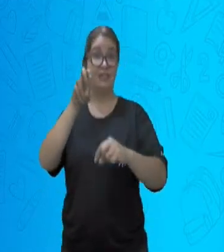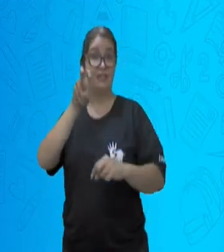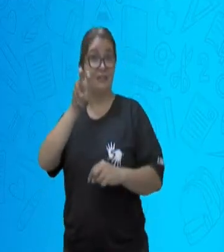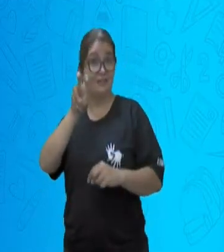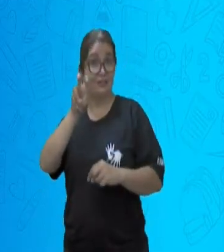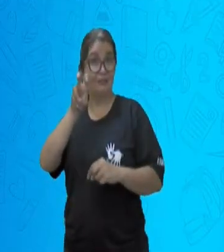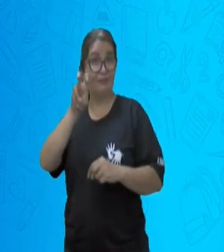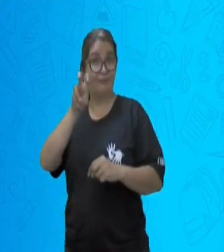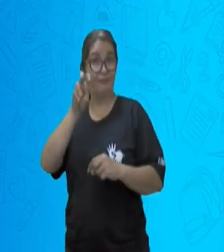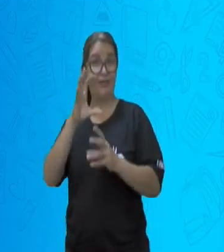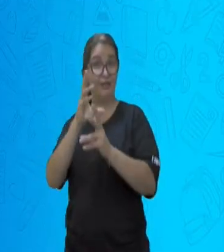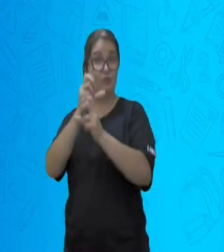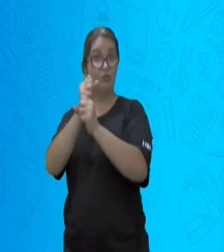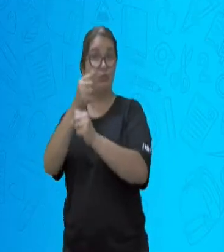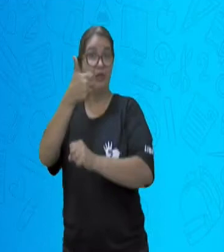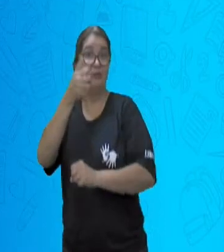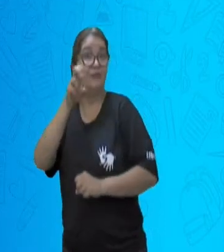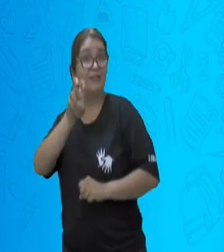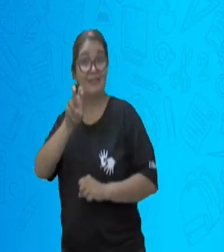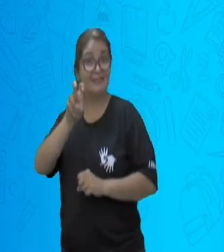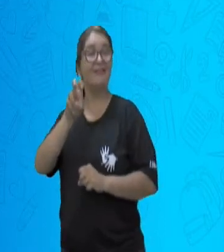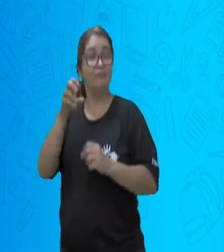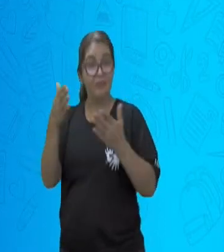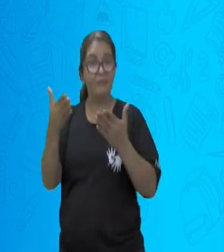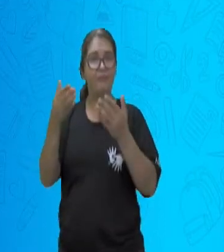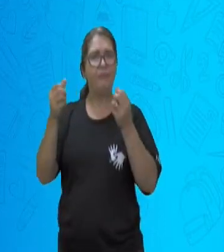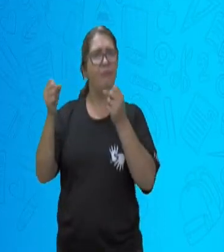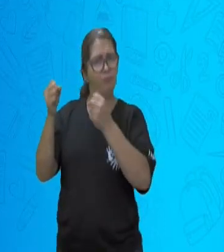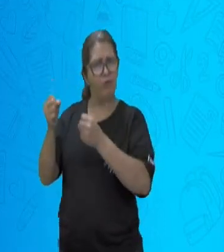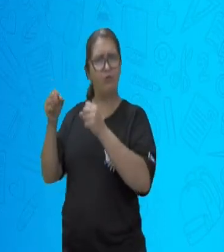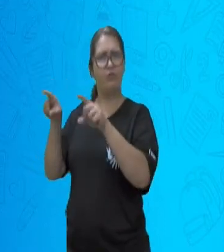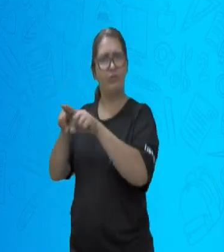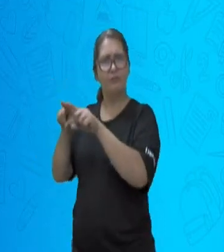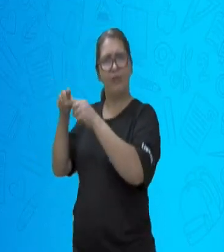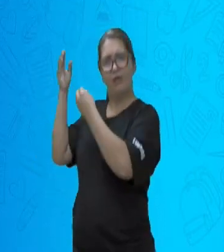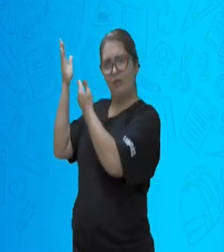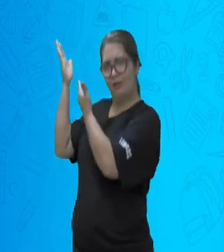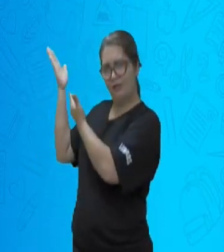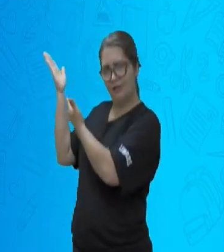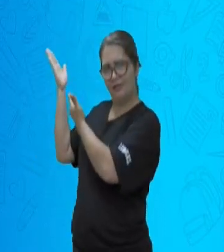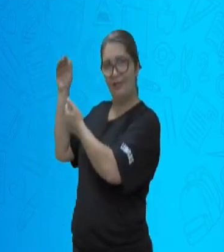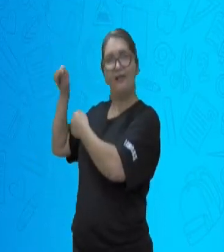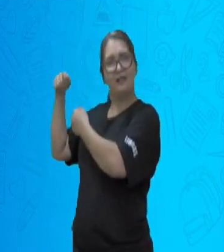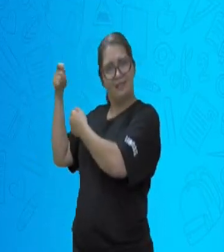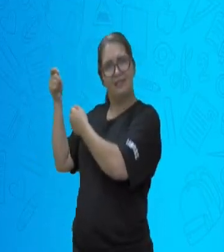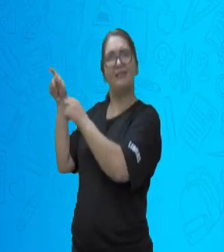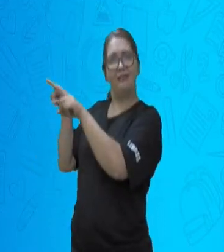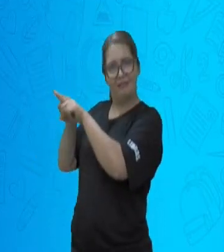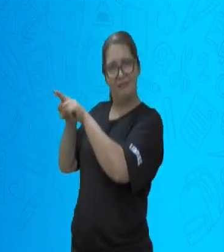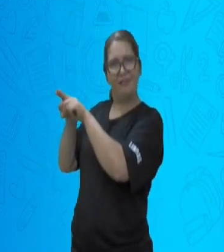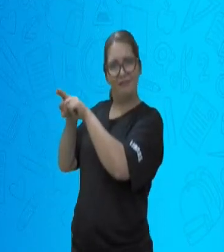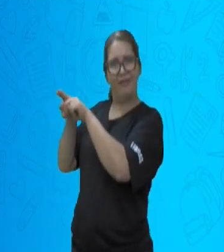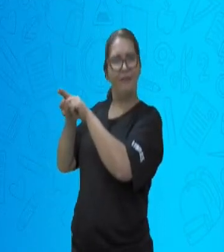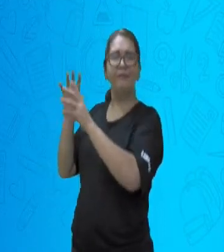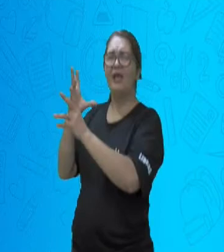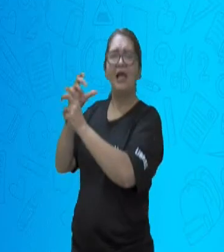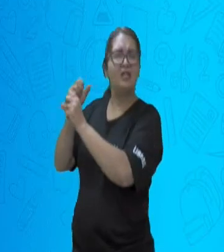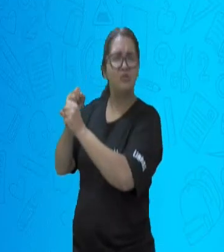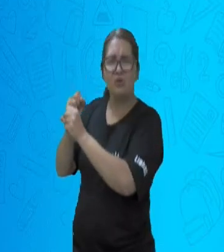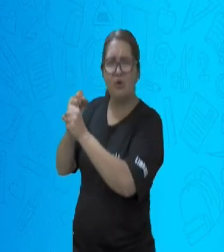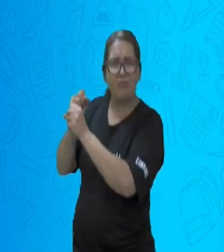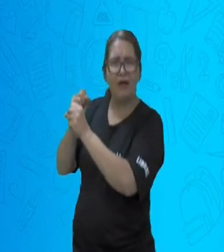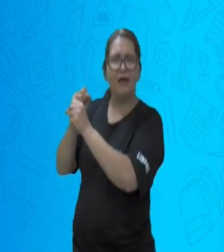asterisco. Asterisco menos usado, mas pode aparecer 3 vezes 5 igual a 15.